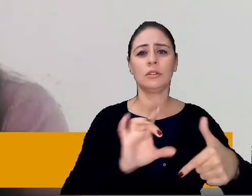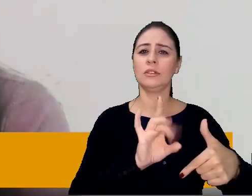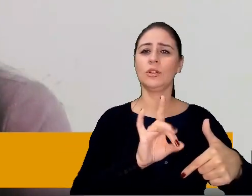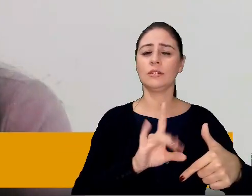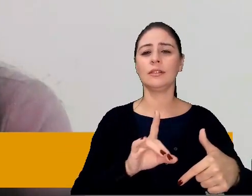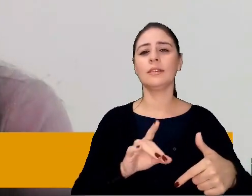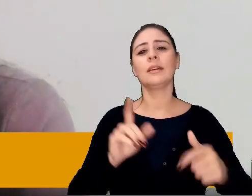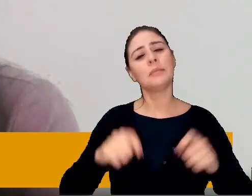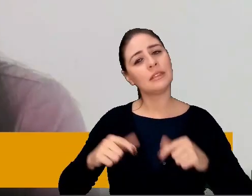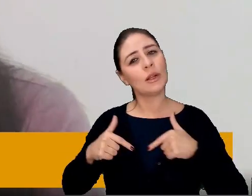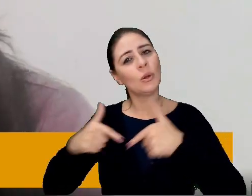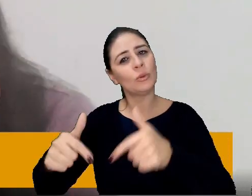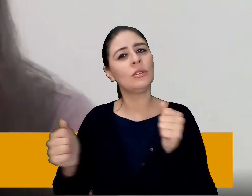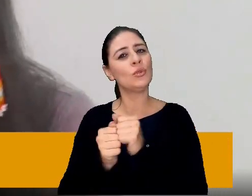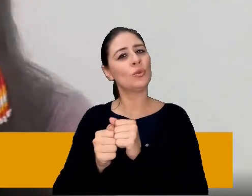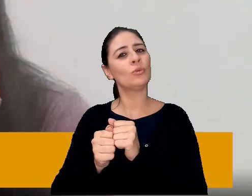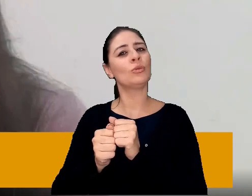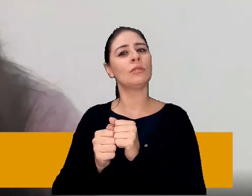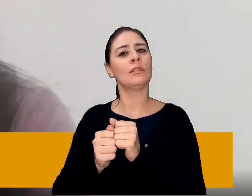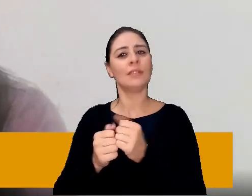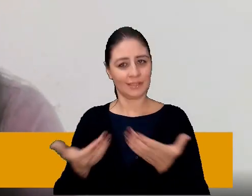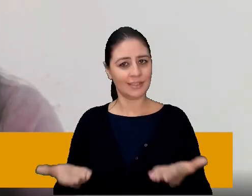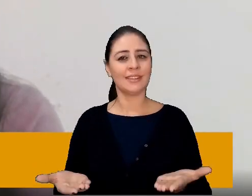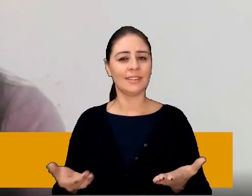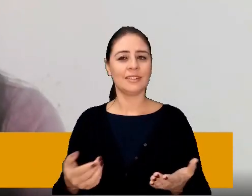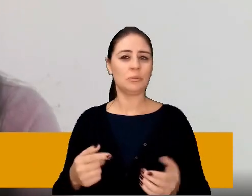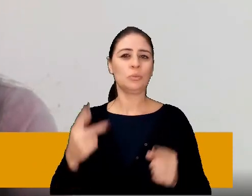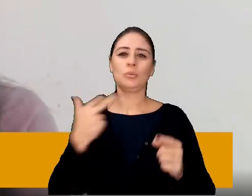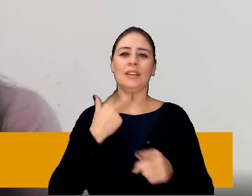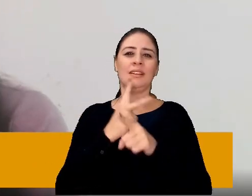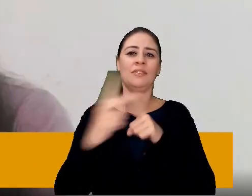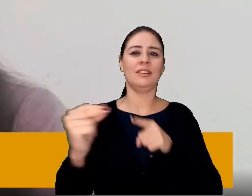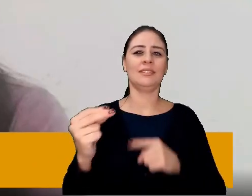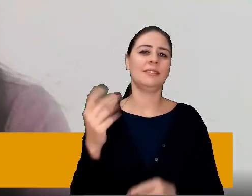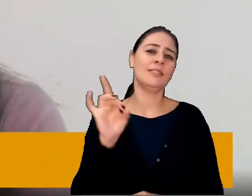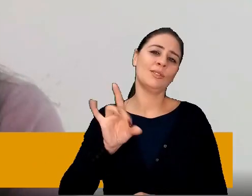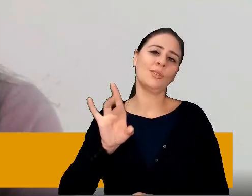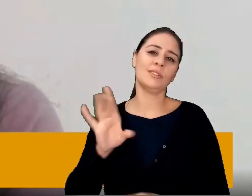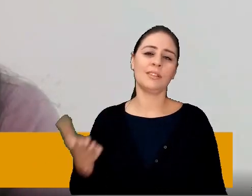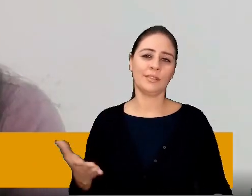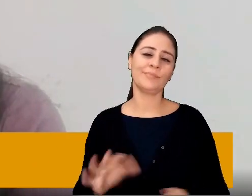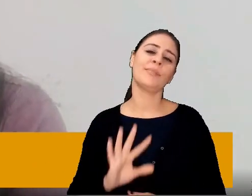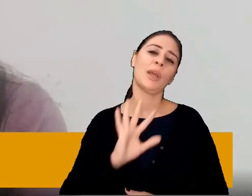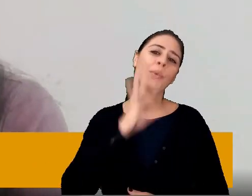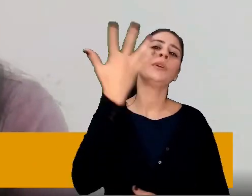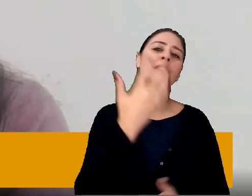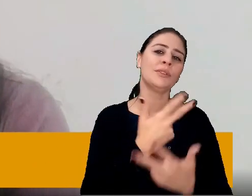gosto muito dessa frase, não existe luta sozinha, a coletividade ela é muito importante, né? Ninguém vence sozinho.